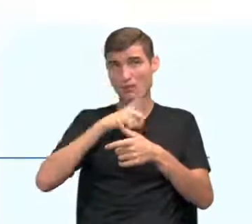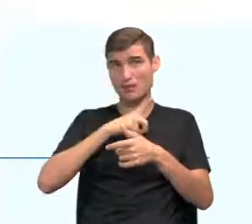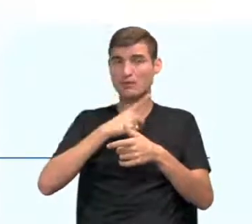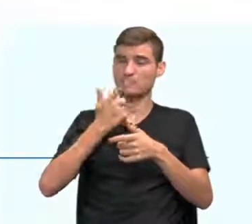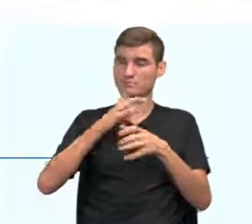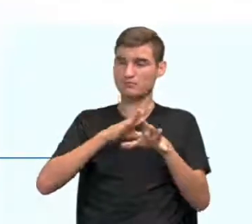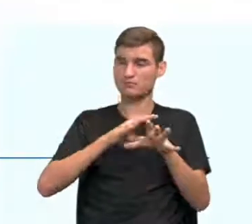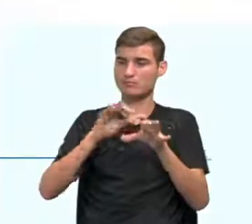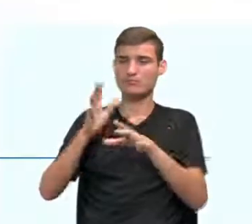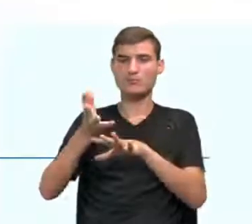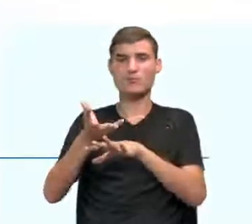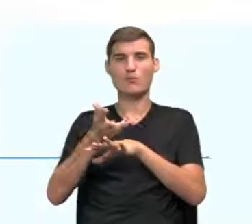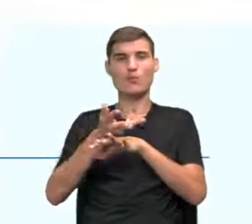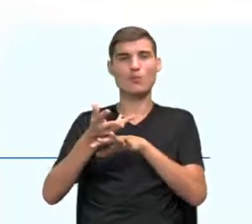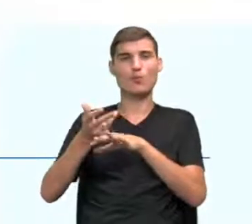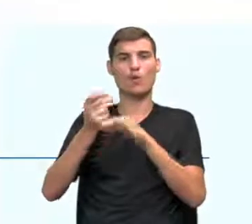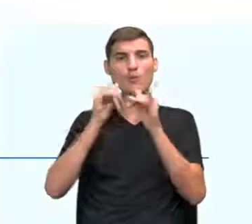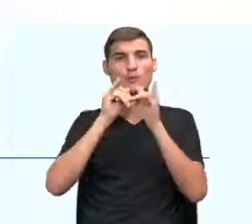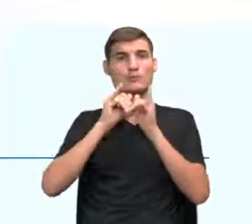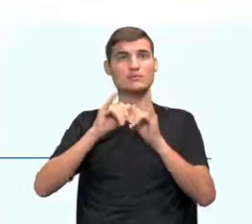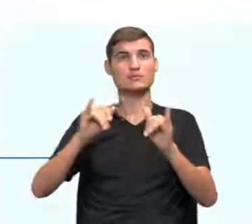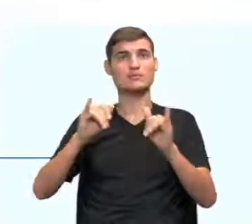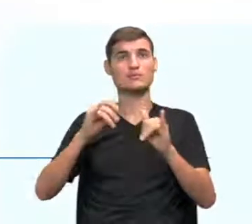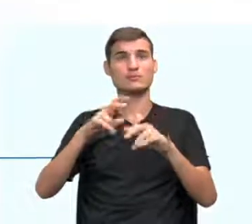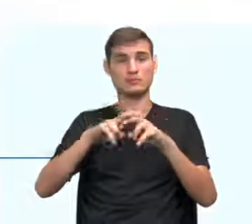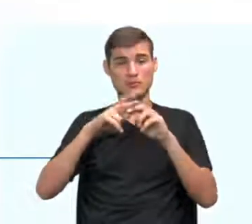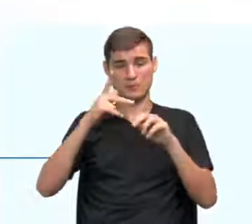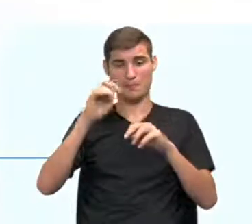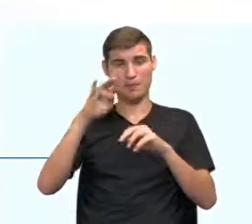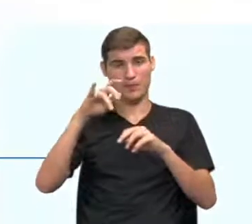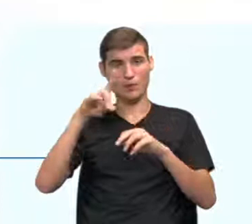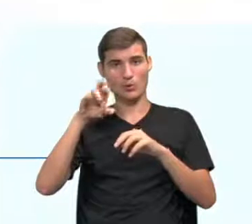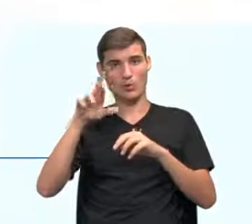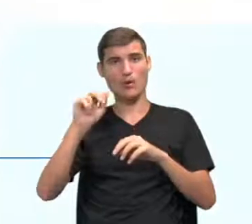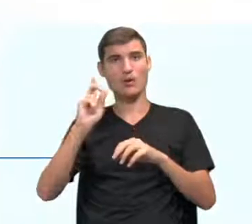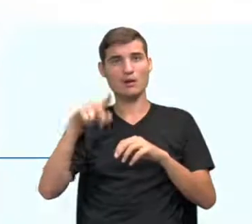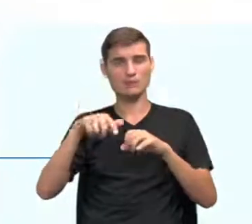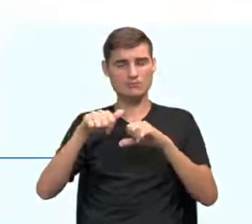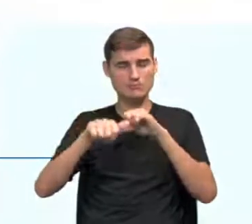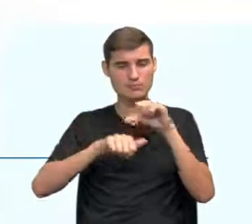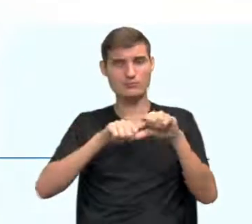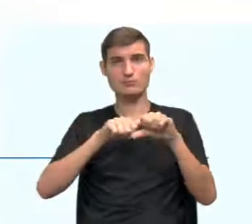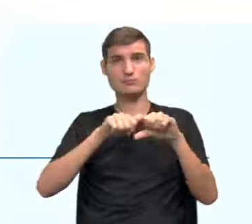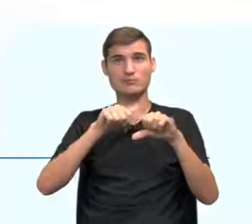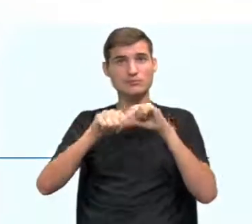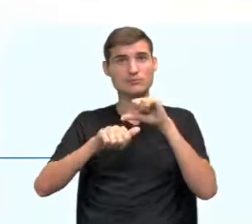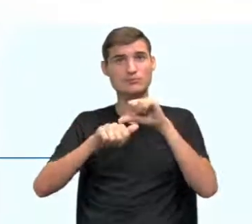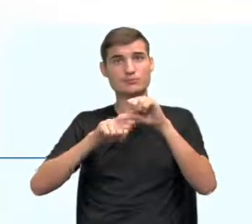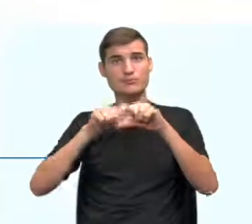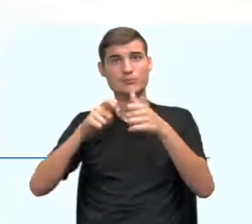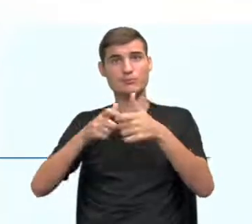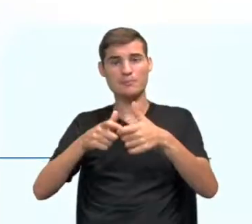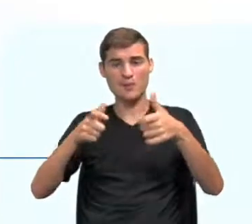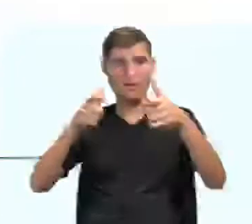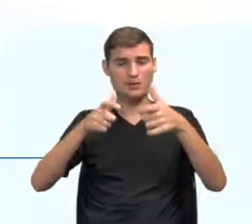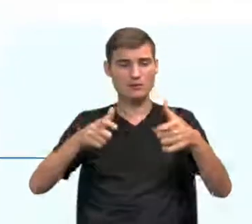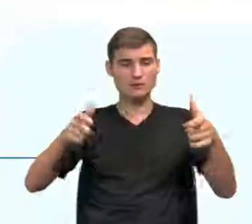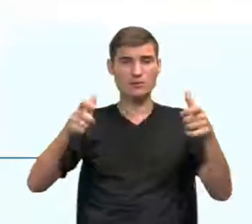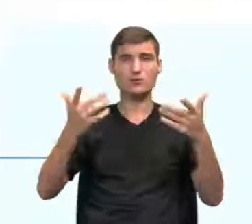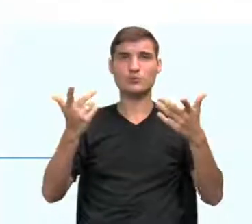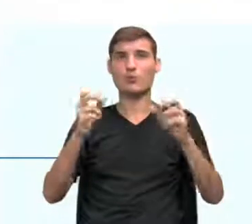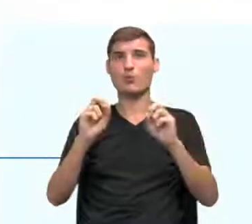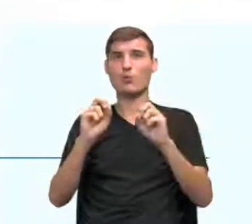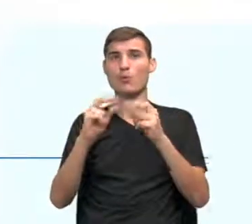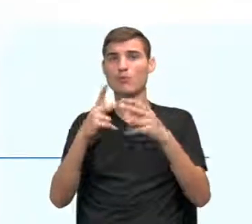melhor qualidade de transmissão. Então o sinal da portadora ele é modificado. Eu posso modificar a amplitude, eu posso